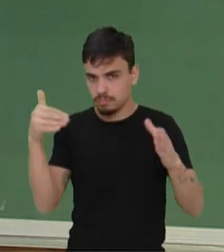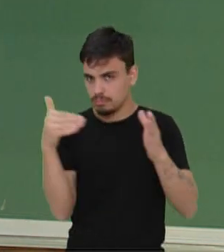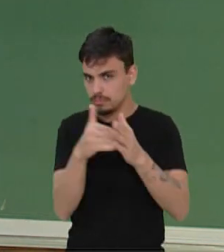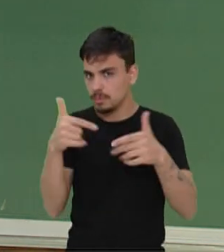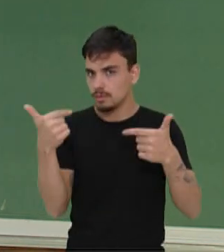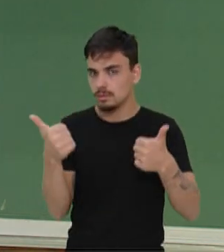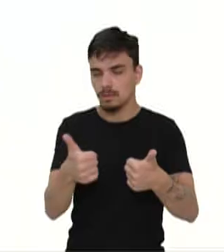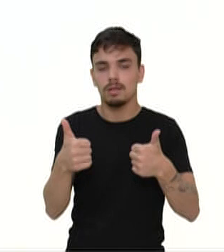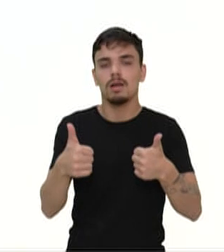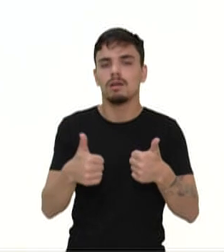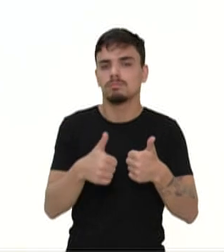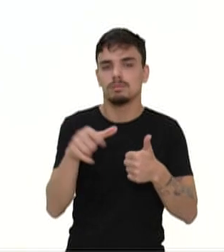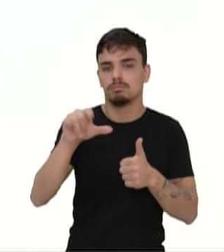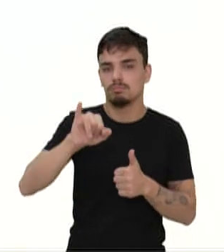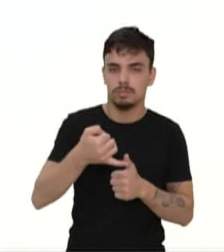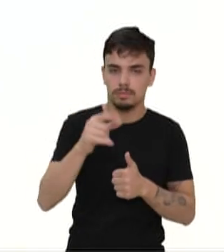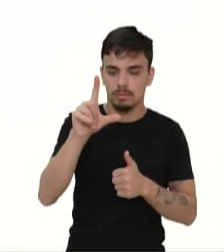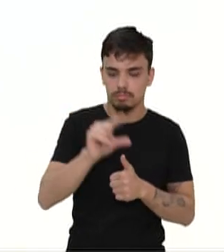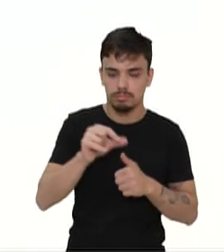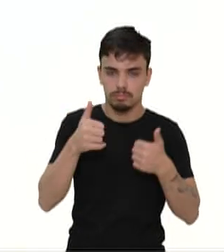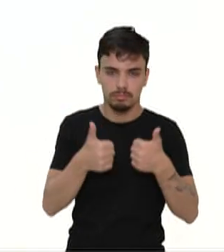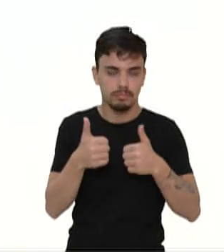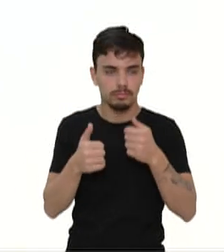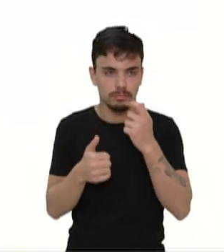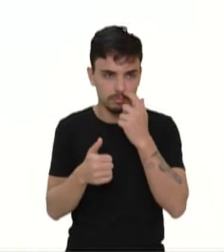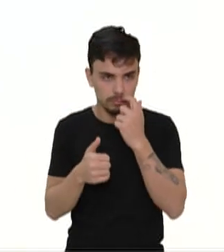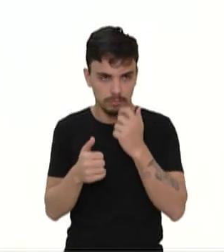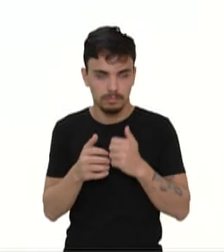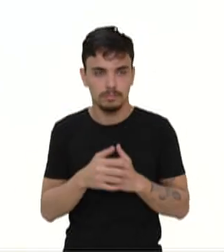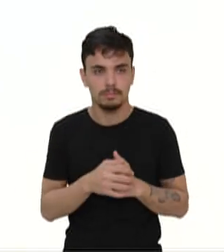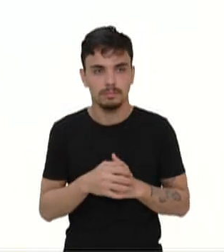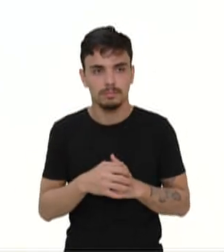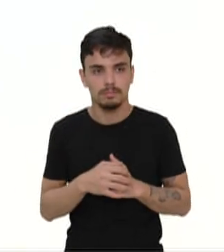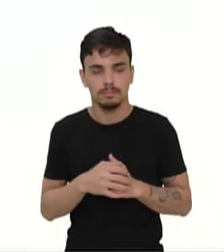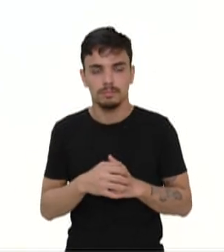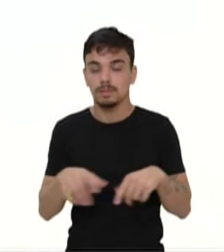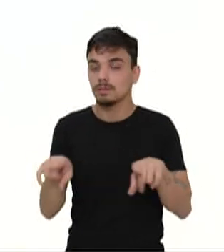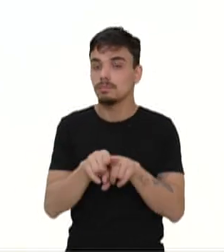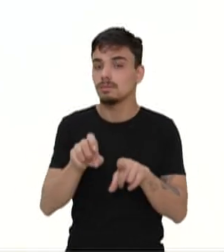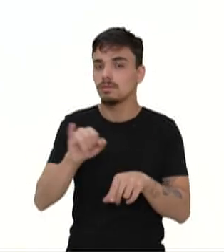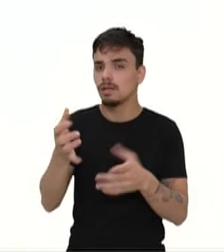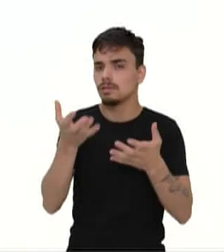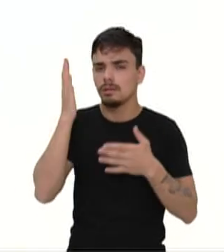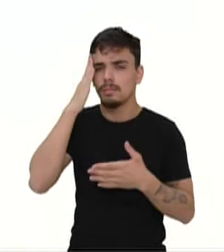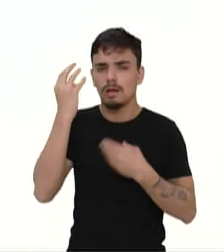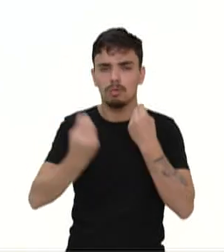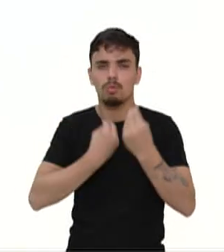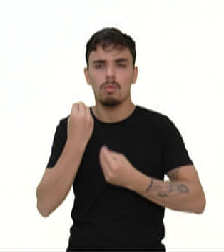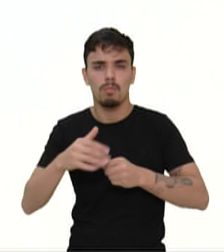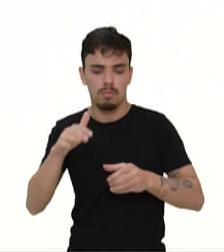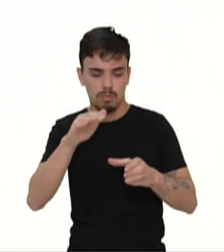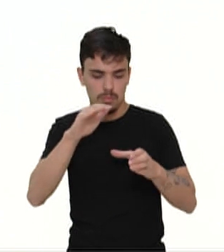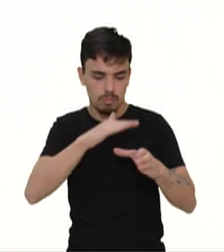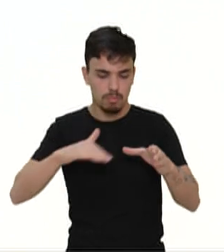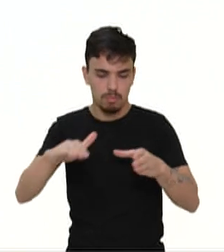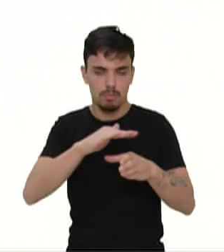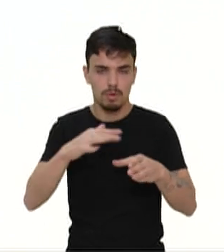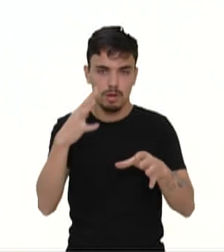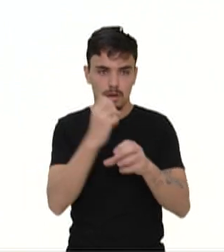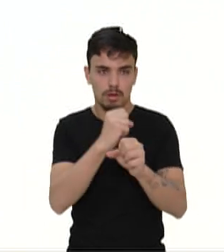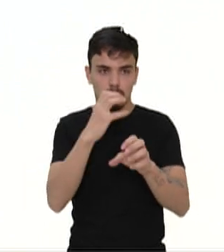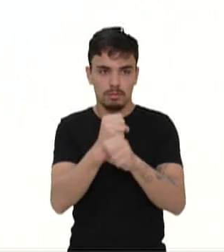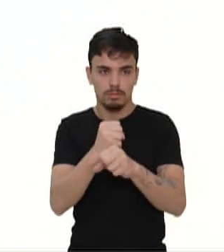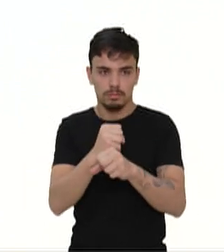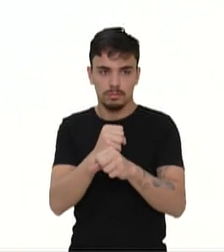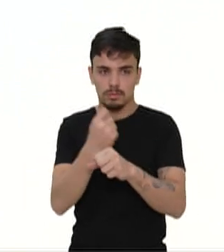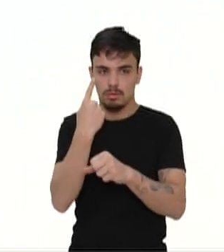Vai ter um aproveitamento menor. Ok? Ah, e se eu quero saber qual é essa área máxima? Calcula 8,5